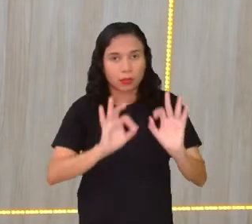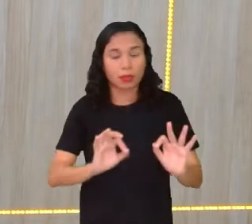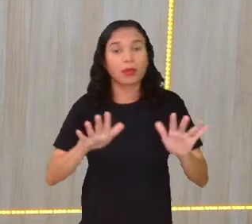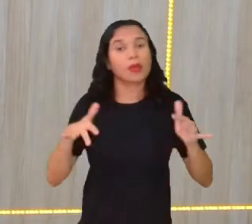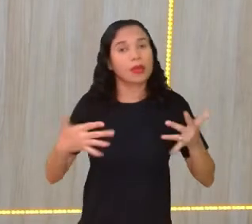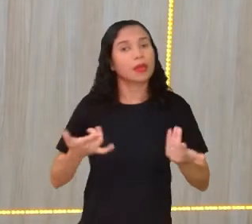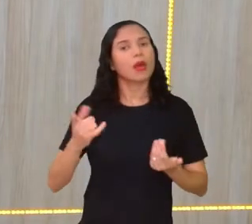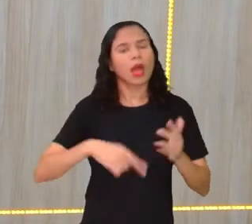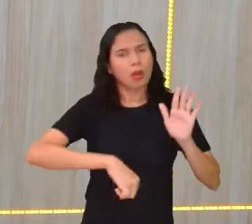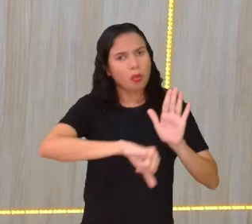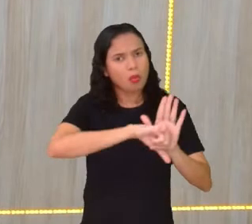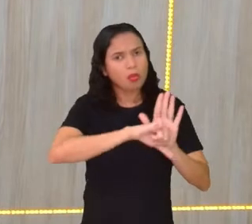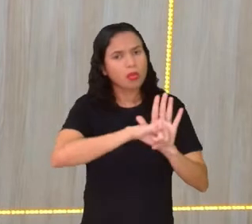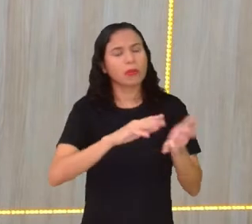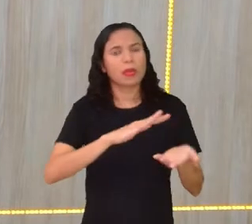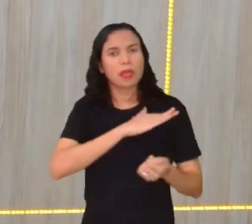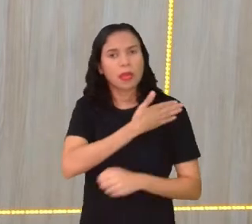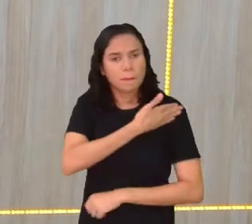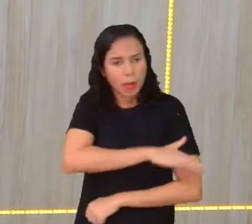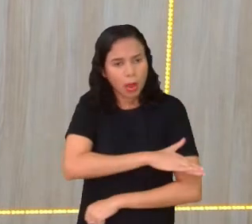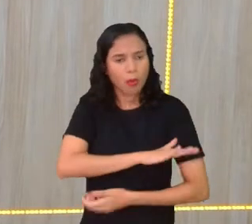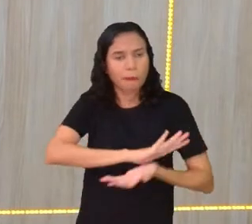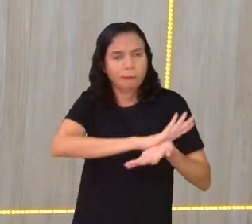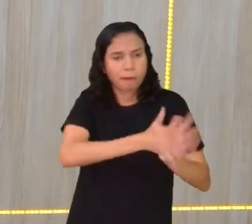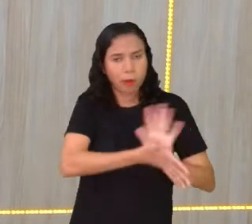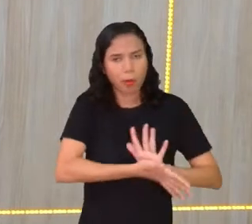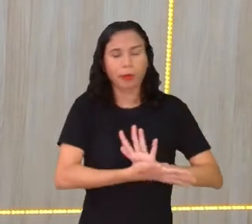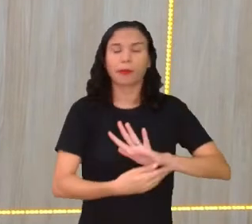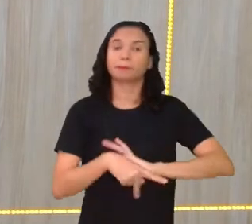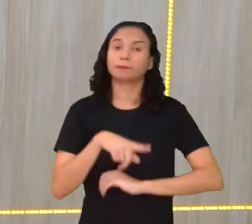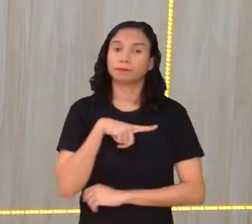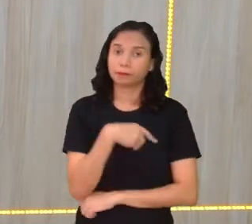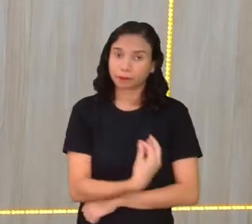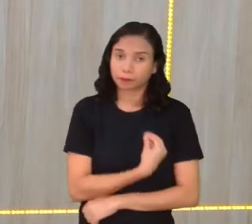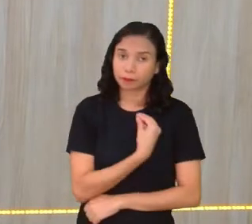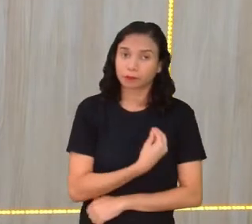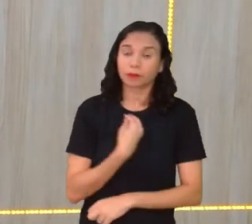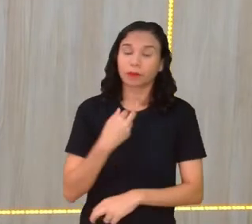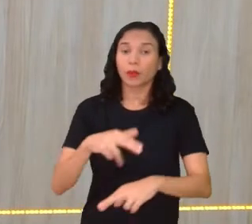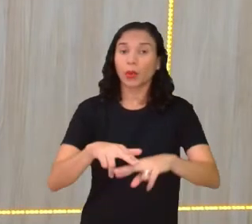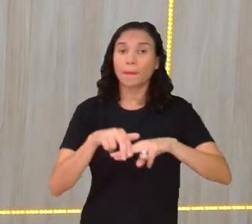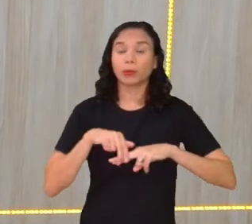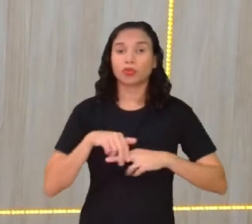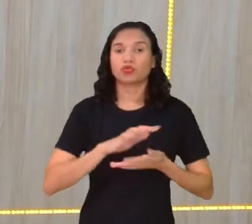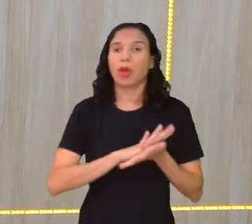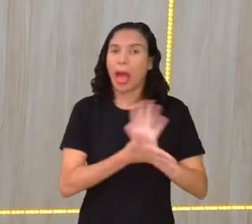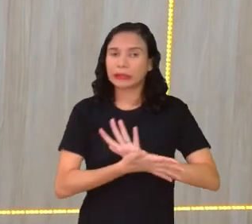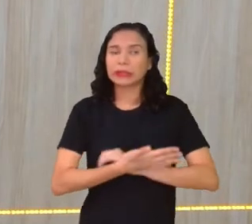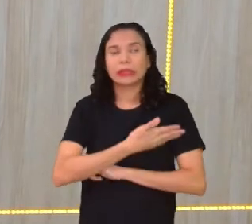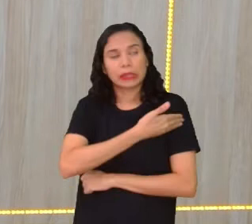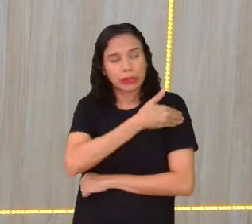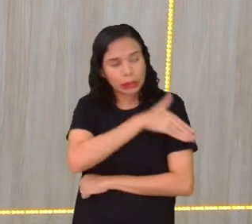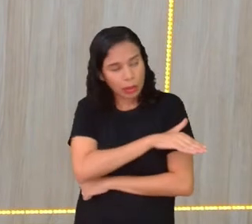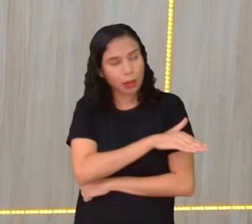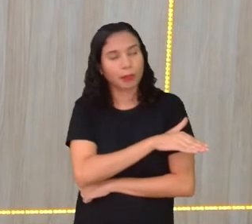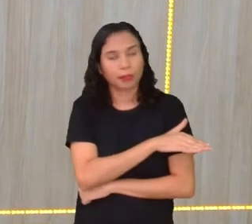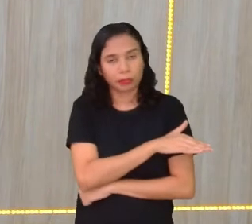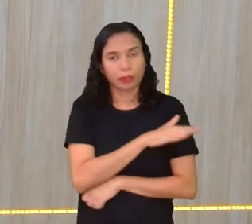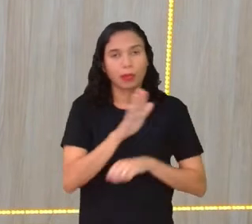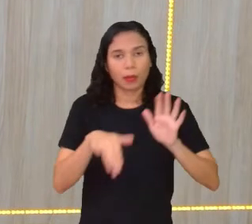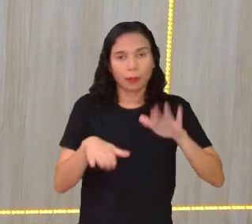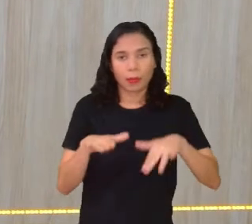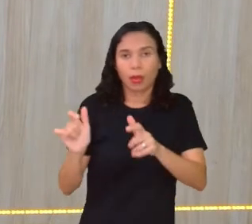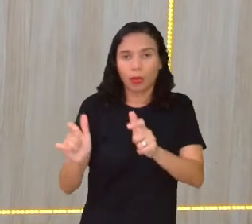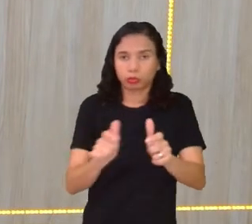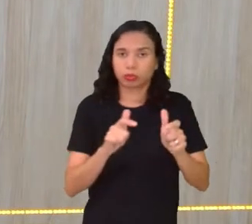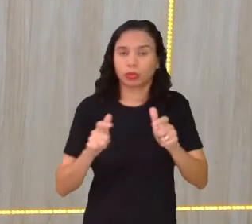Então, é um crime de raça, né? Um crime de preconceito, né? Então, de racismo, inclusive, a depender do local